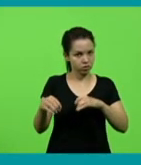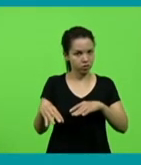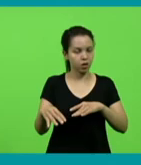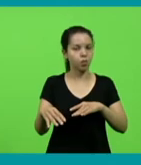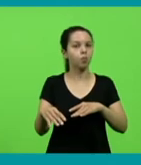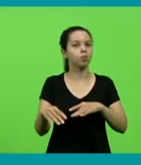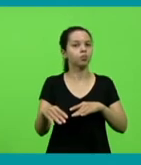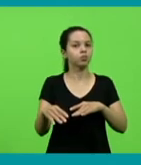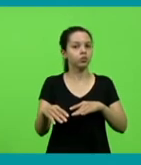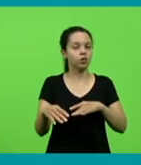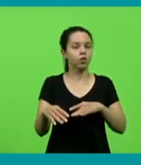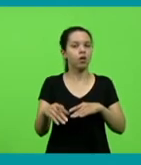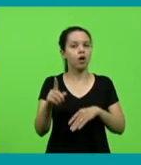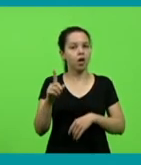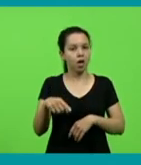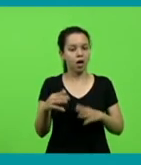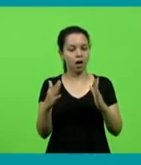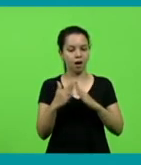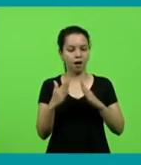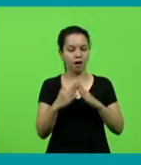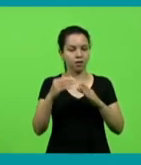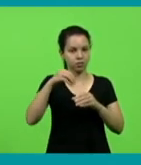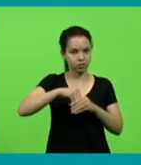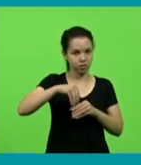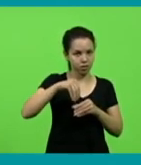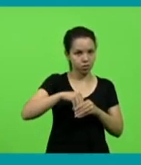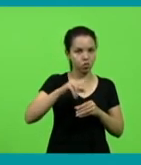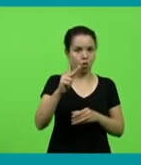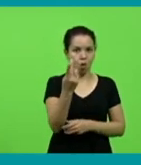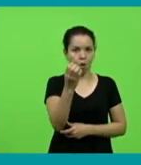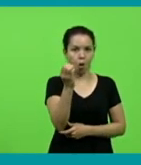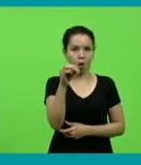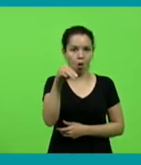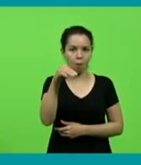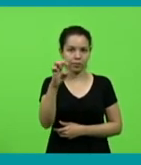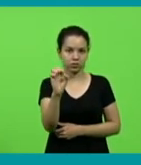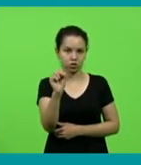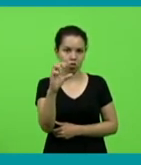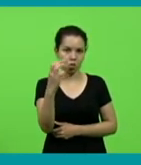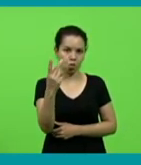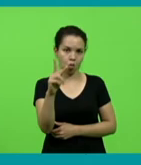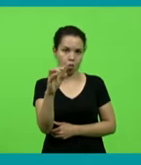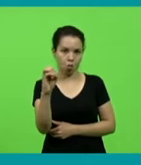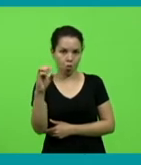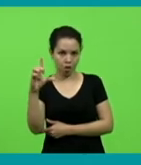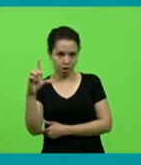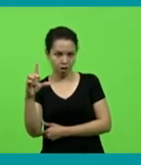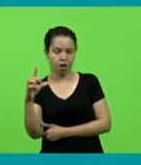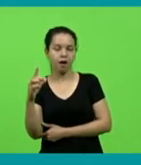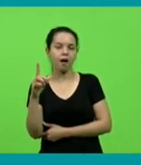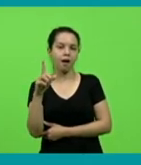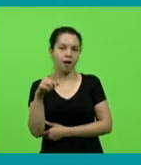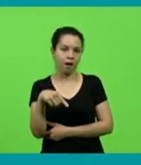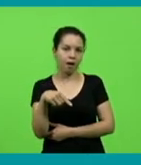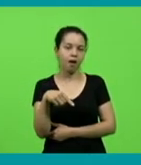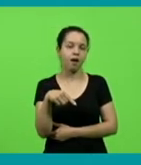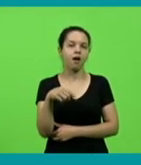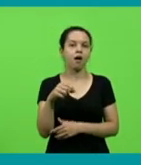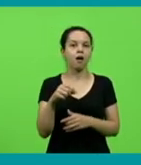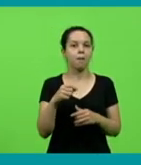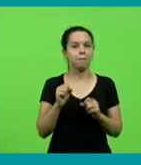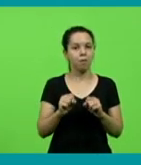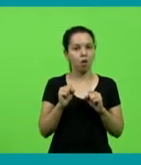popularmente conhecido como homeschooling, é mundialmente utilizado como uma ferramenta de ensino alternativo à escola tradicional.